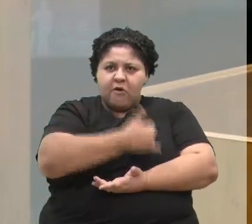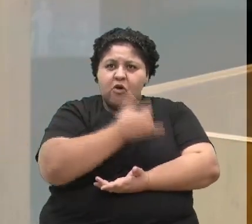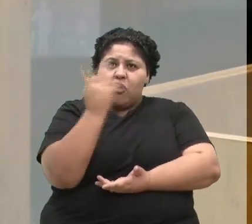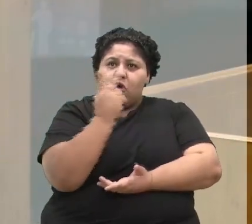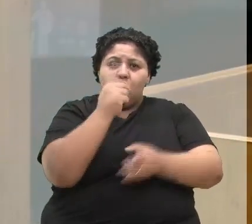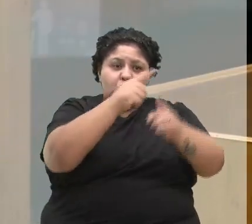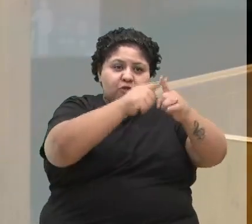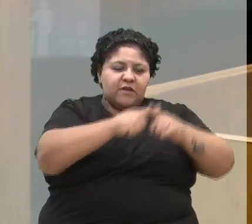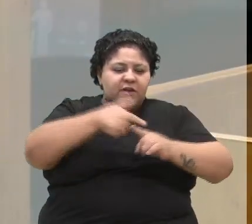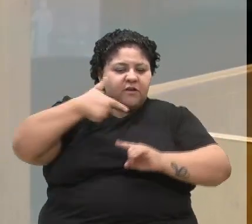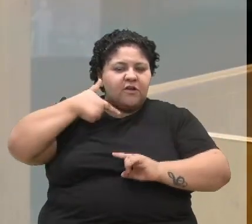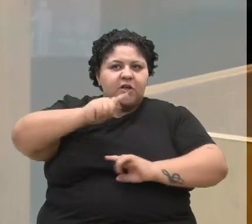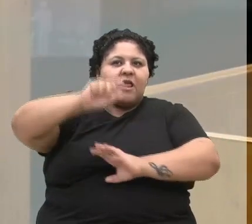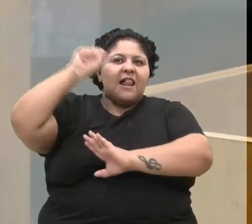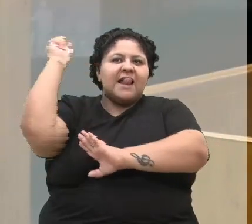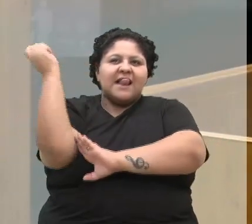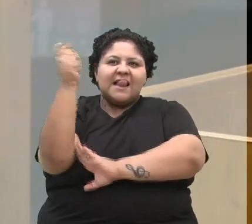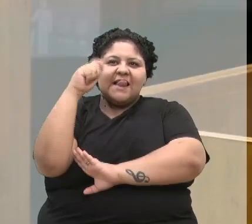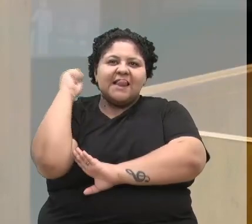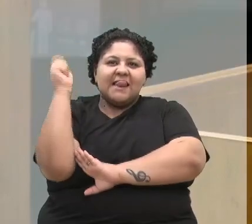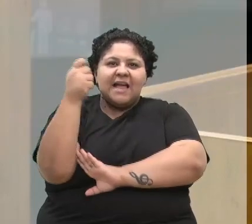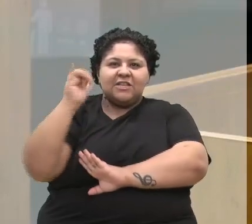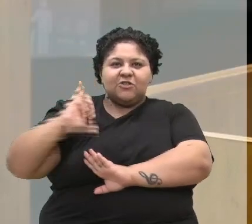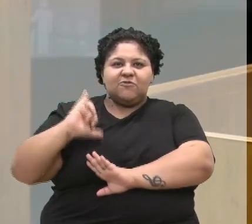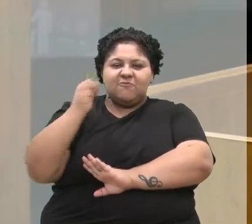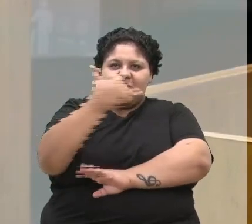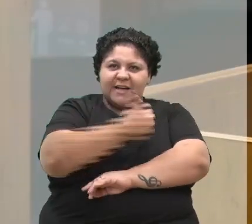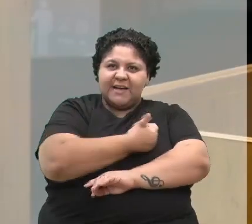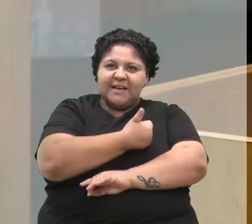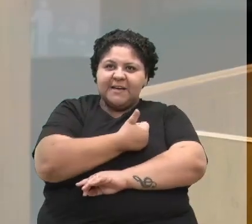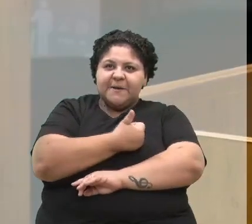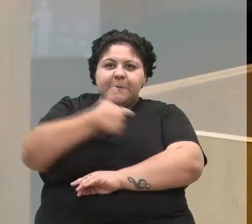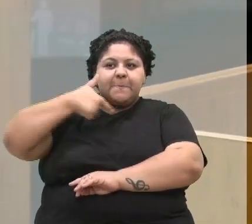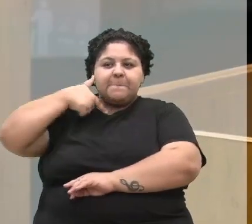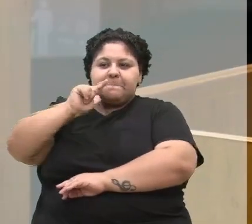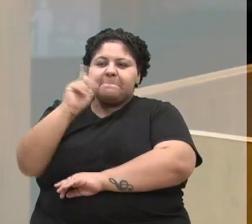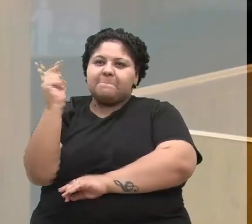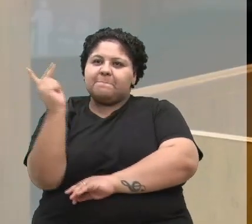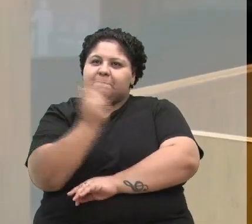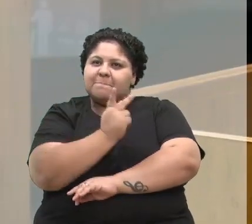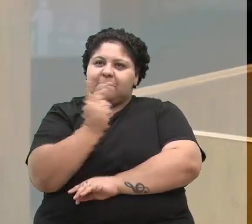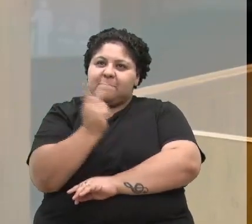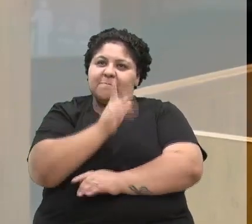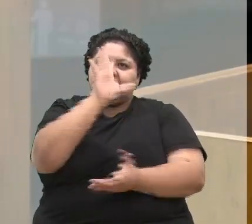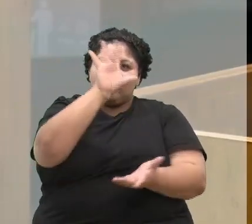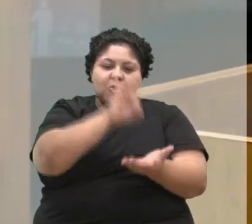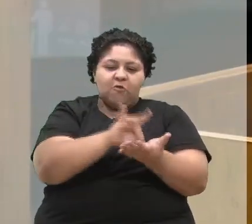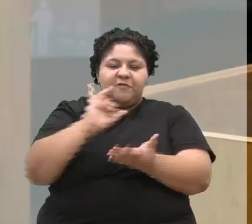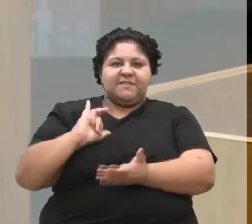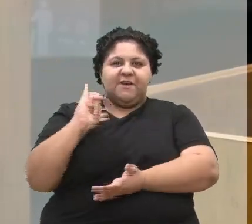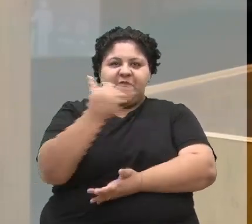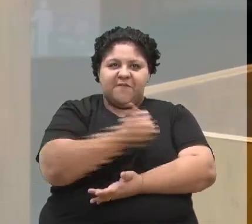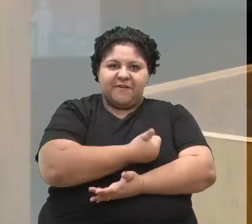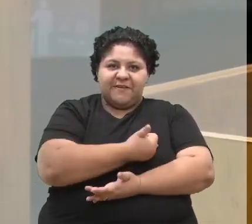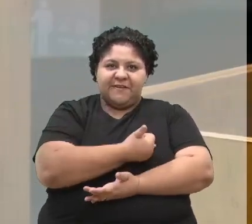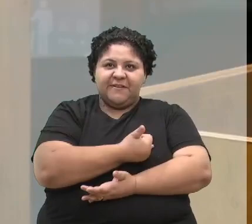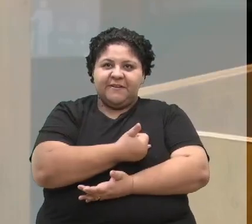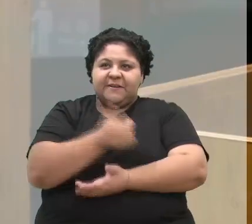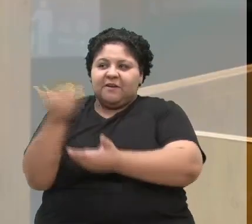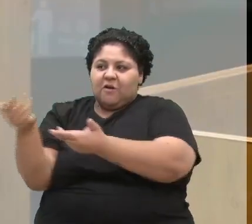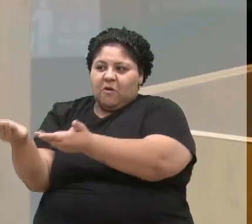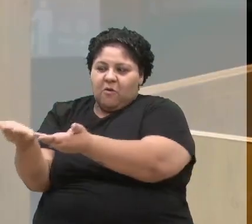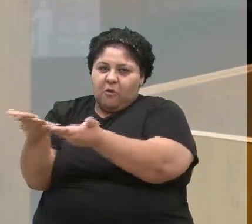vezes campeão Laço Seleção Vacaria e campeão da dupla oficial Vacaria.